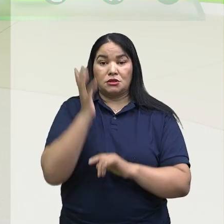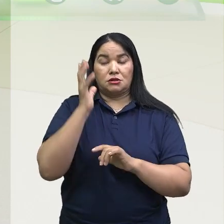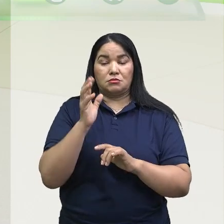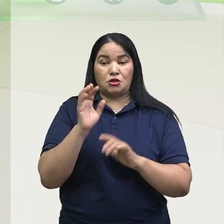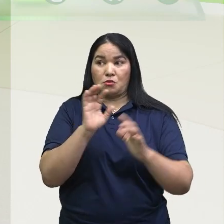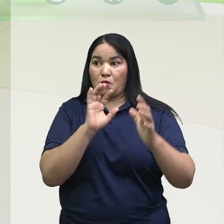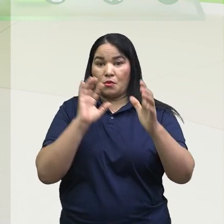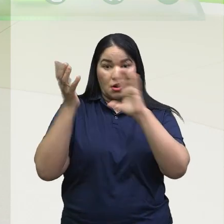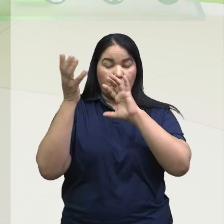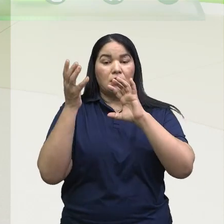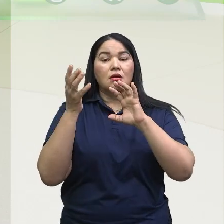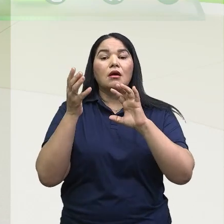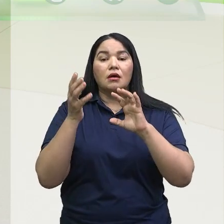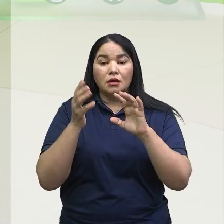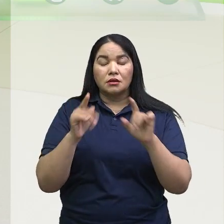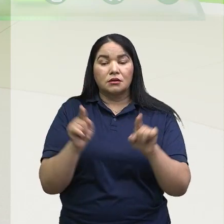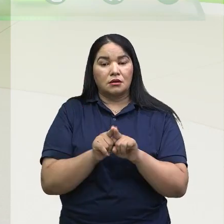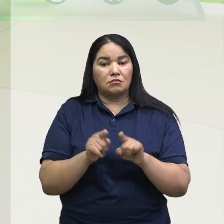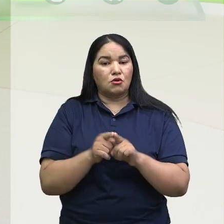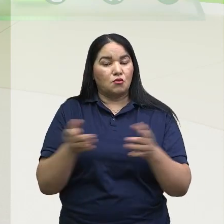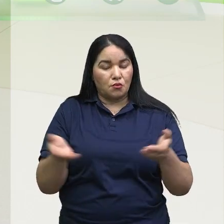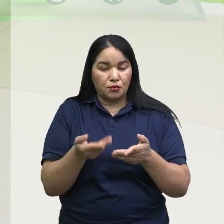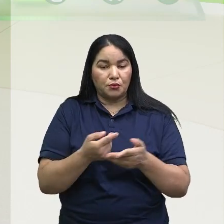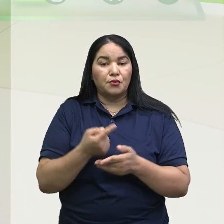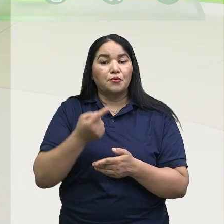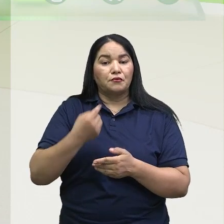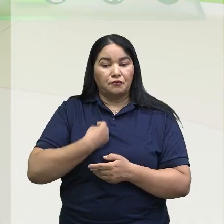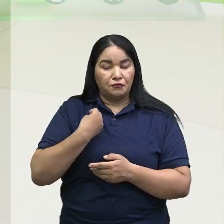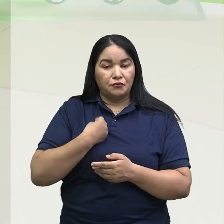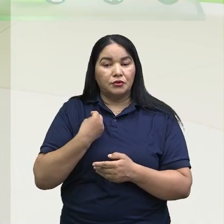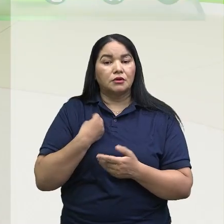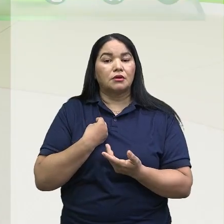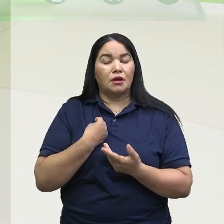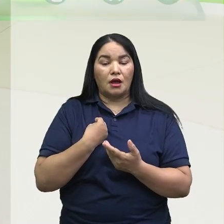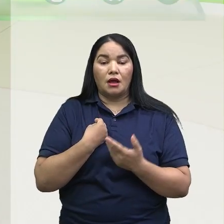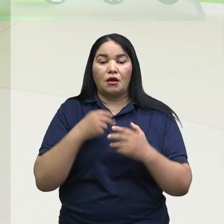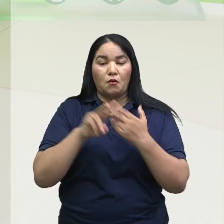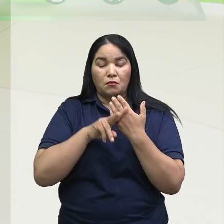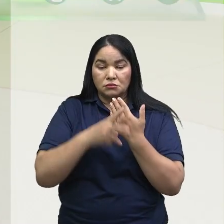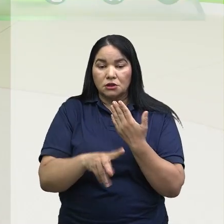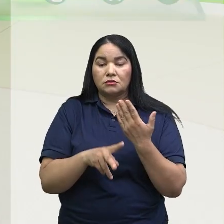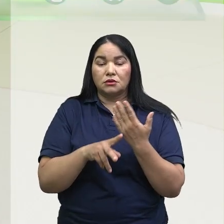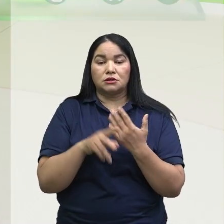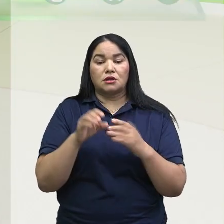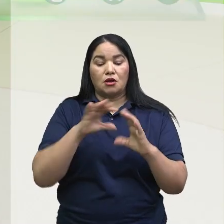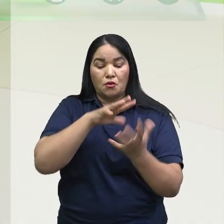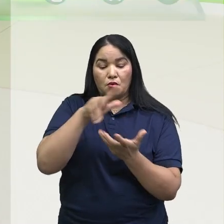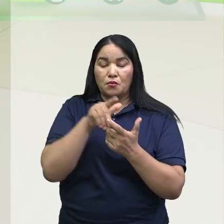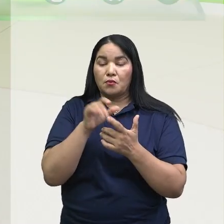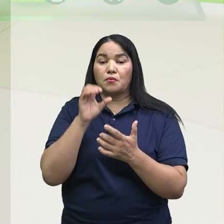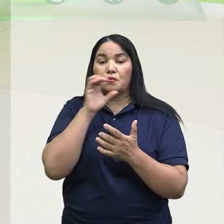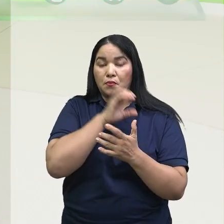estão acontecendo, né? Então hoje a gente já vive as causas do aquecimento global, tá bom?